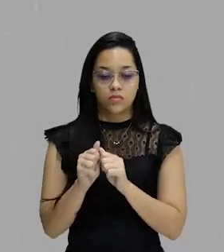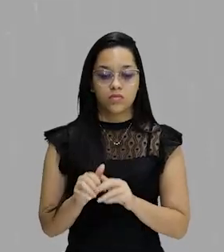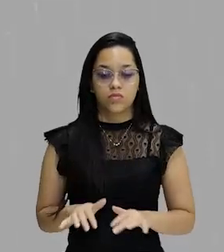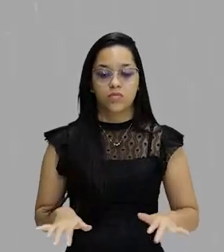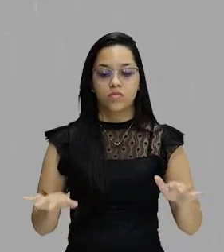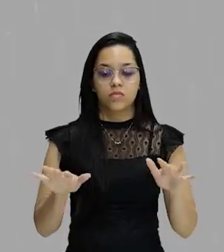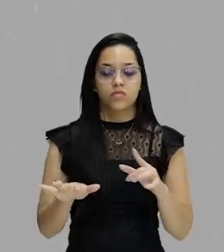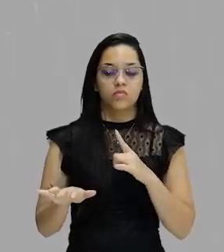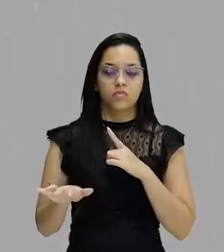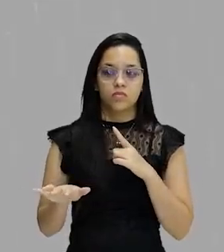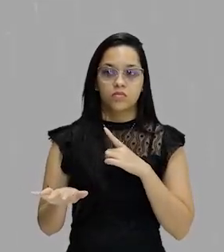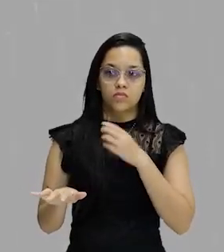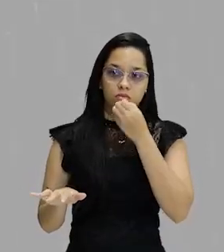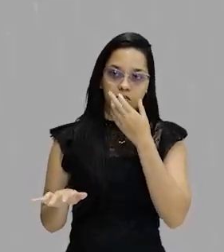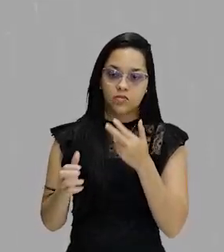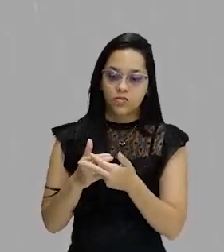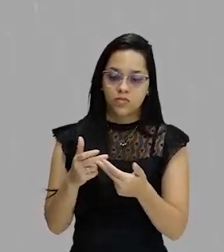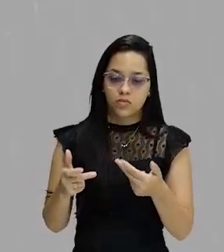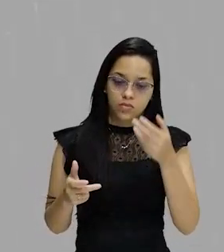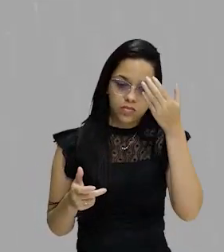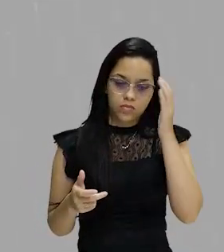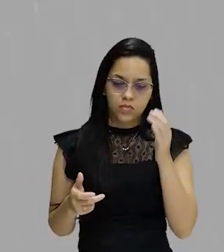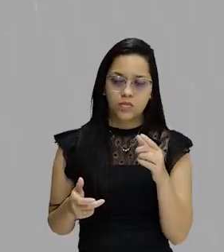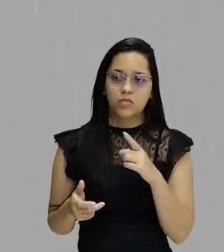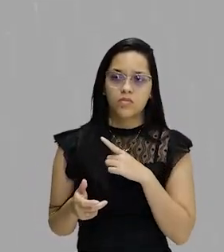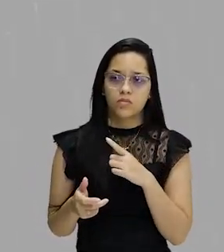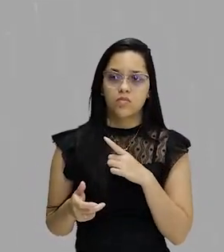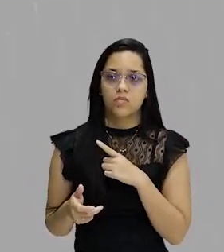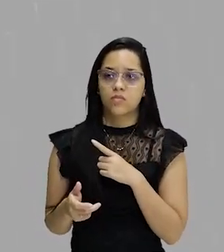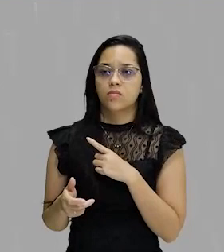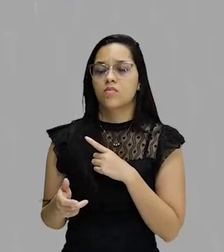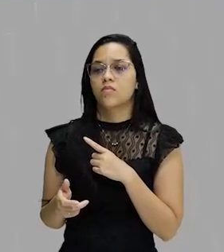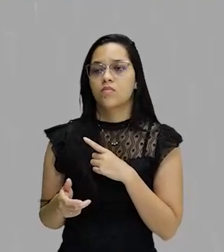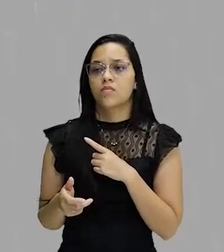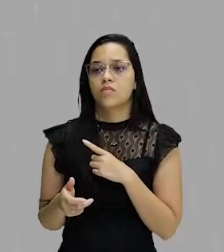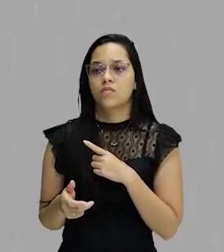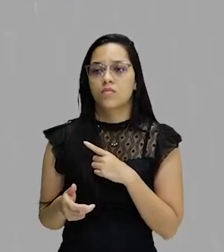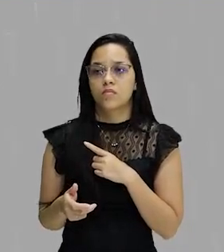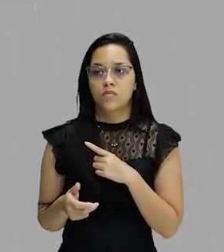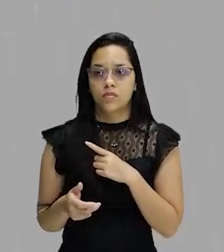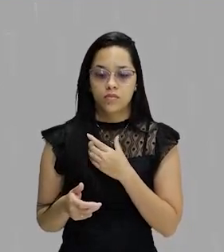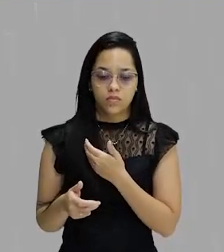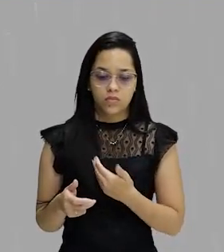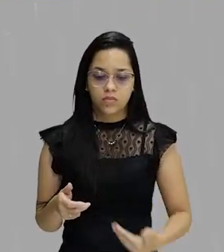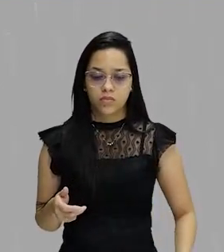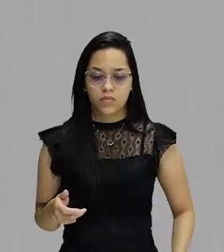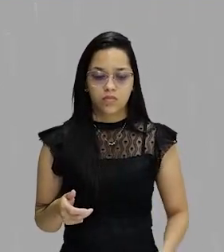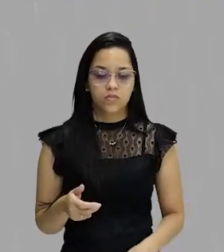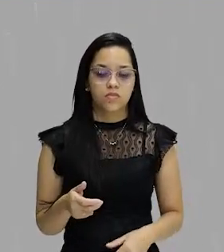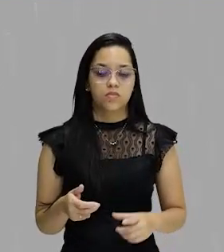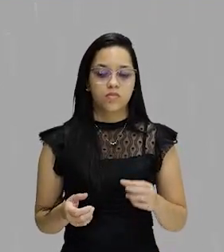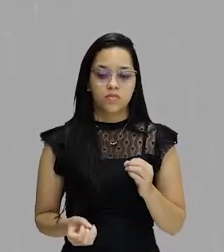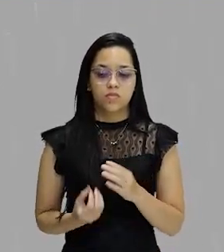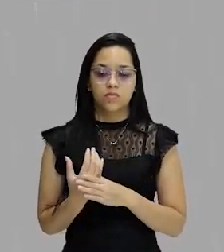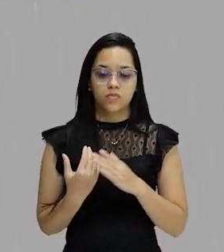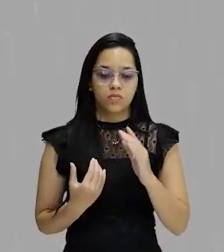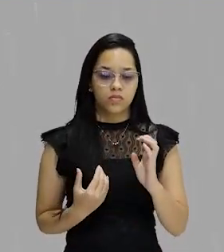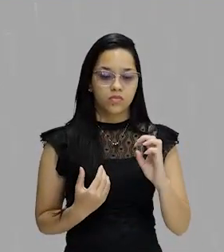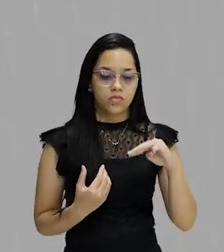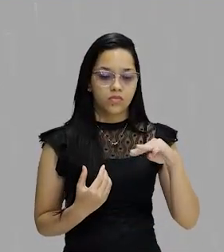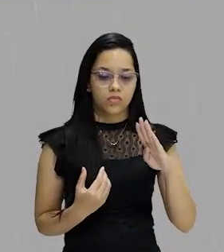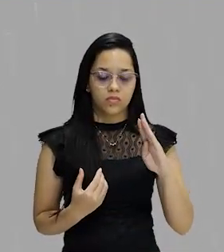expandir esses bens de consumo cultural, de expandir a indústria cultural. Os governos militares criaram aqui a